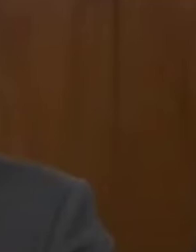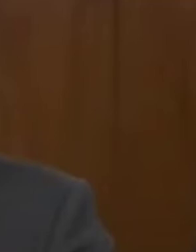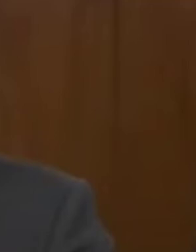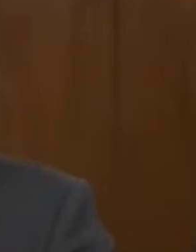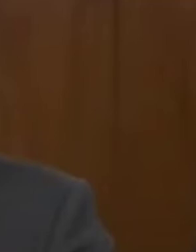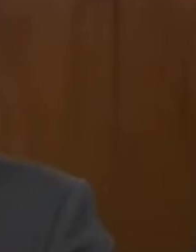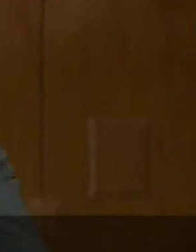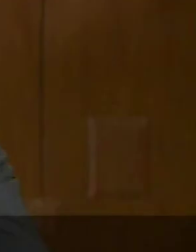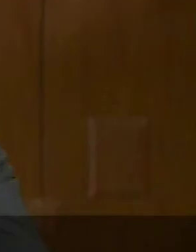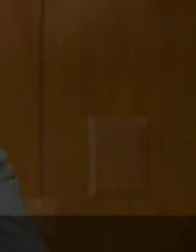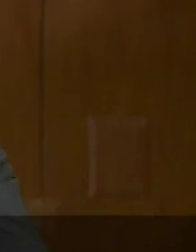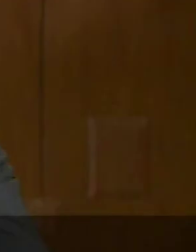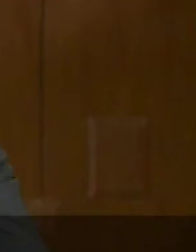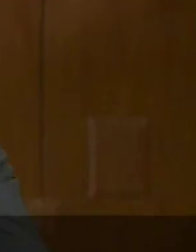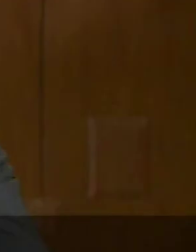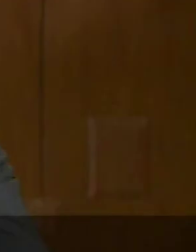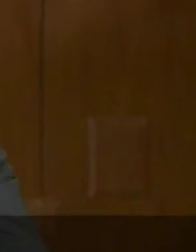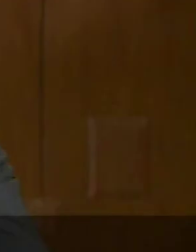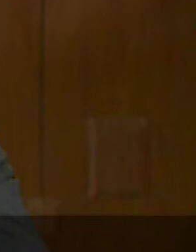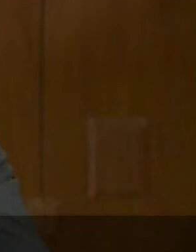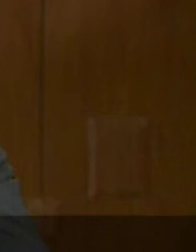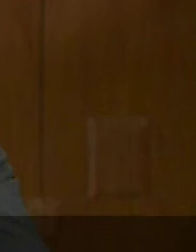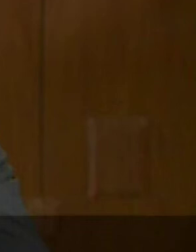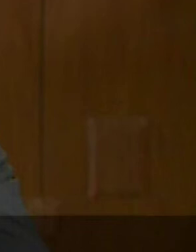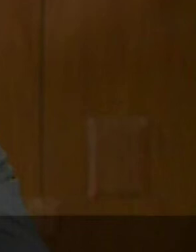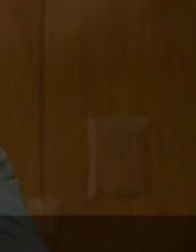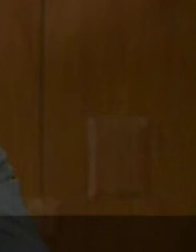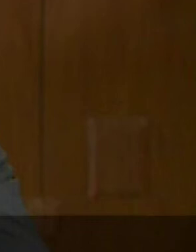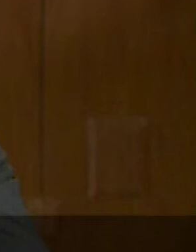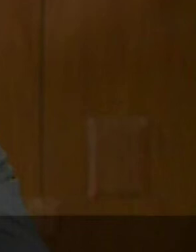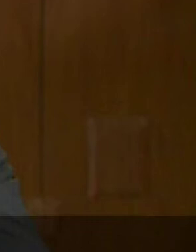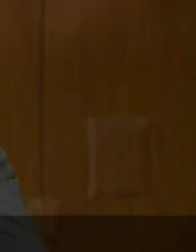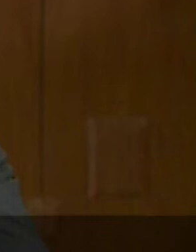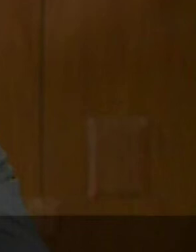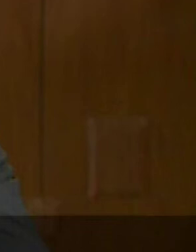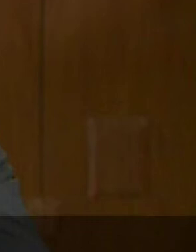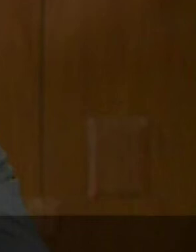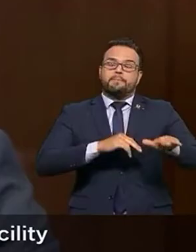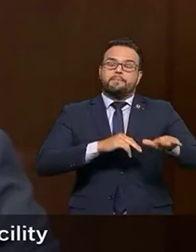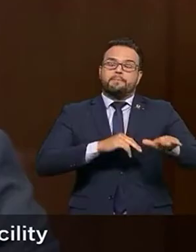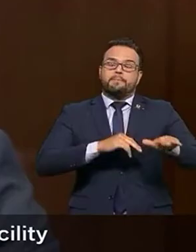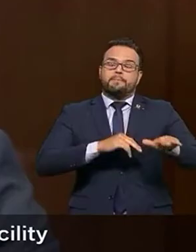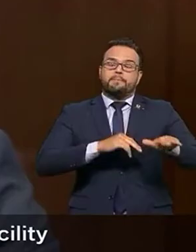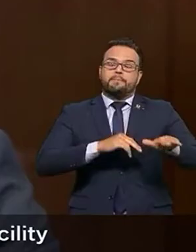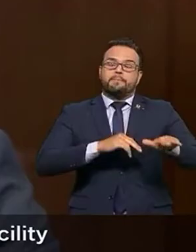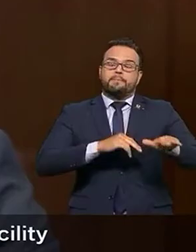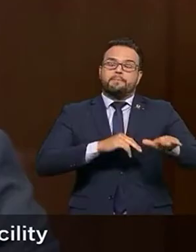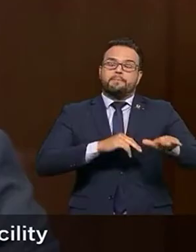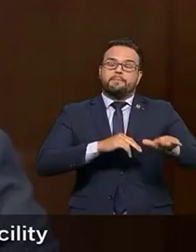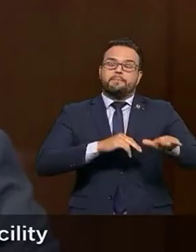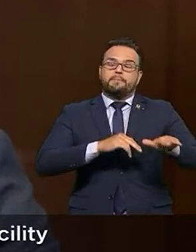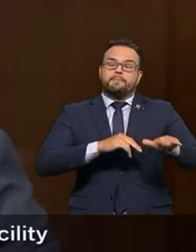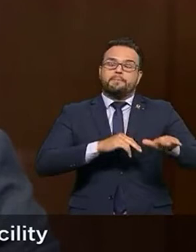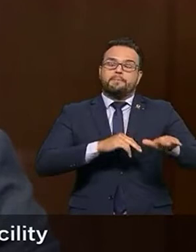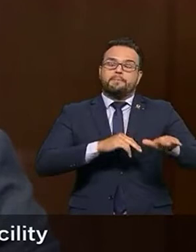vacinas distribuídas a estados e municípios na sequência do pronunciamento bolsonaro mencionou